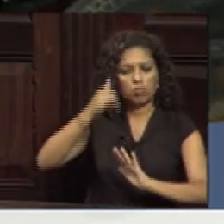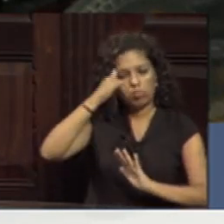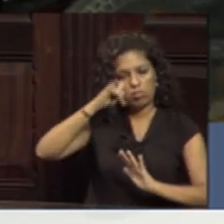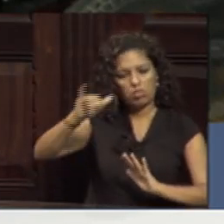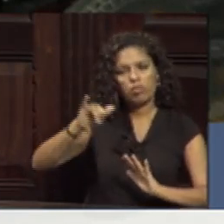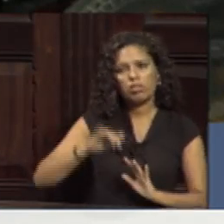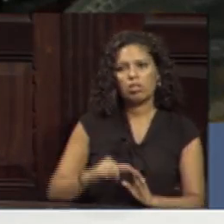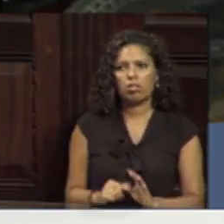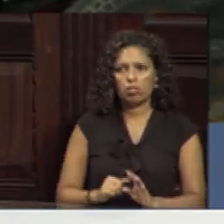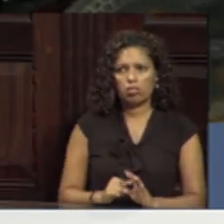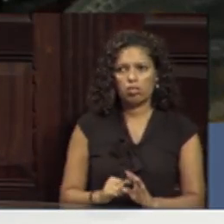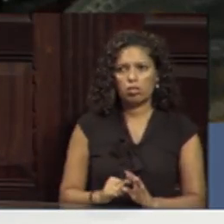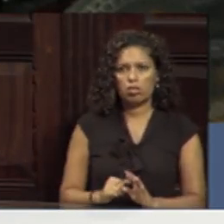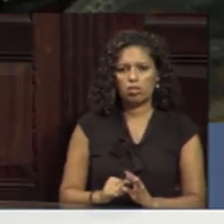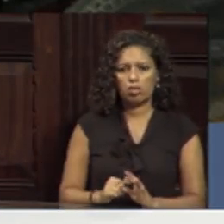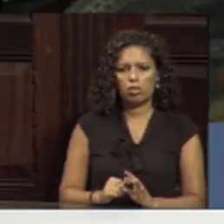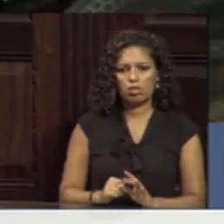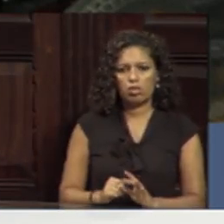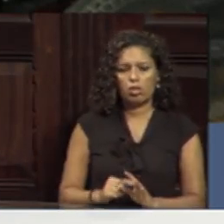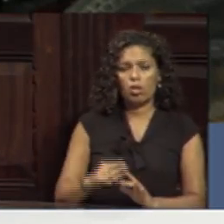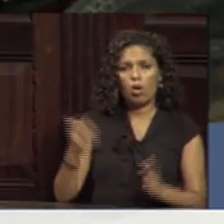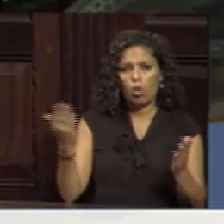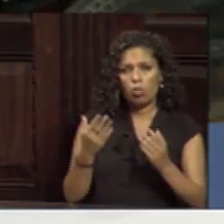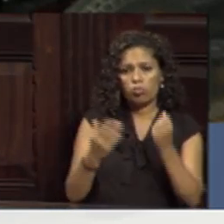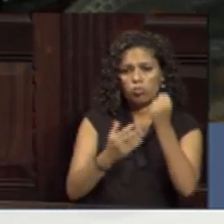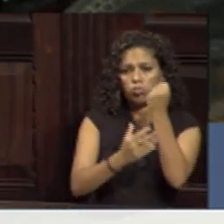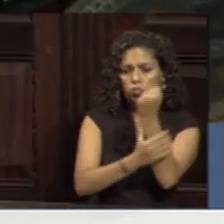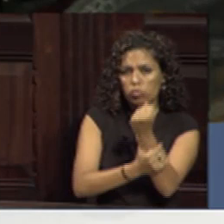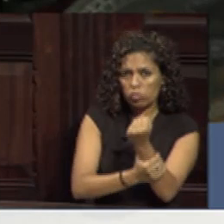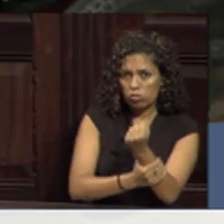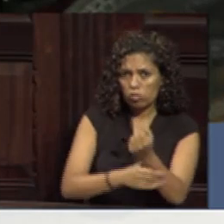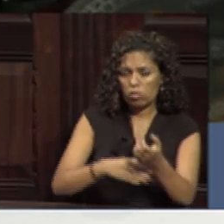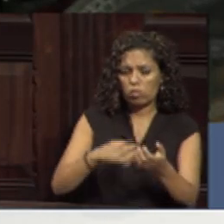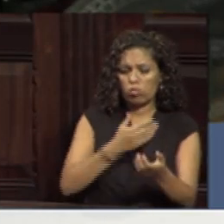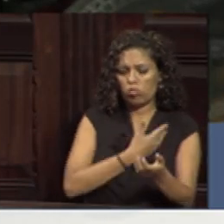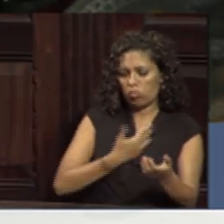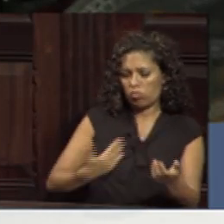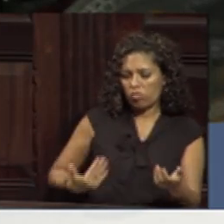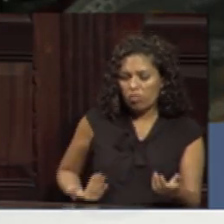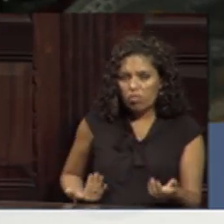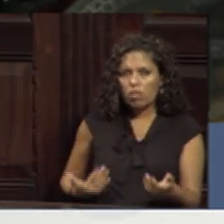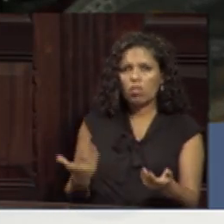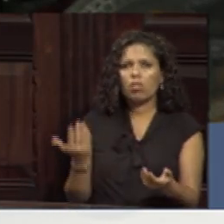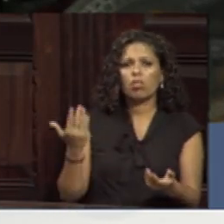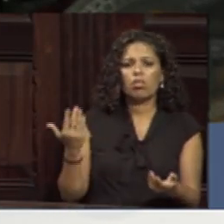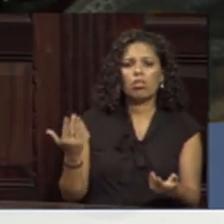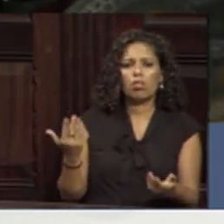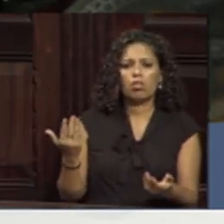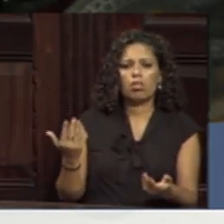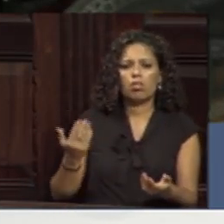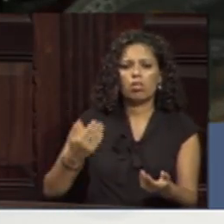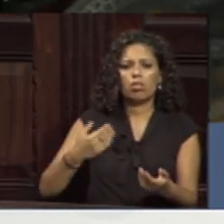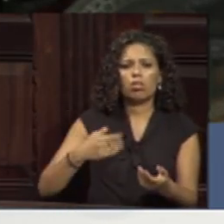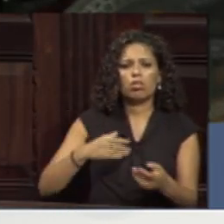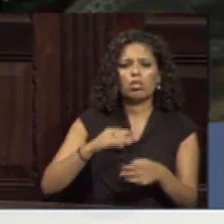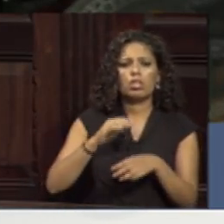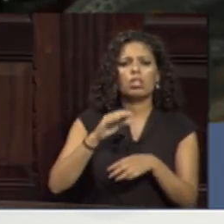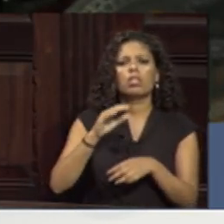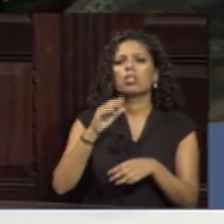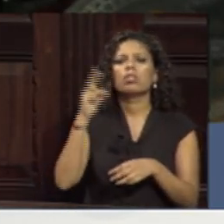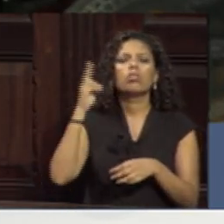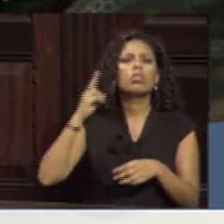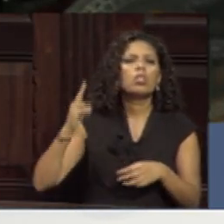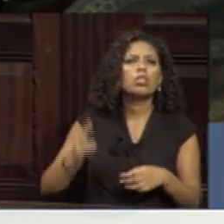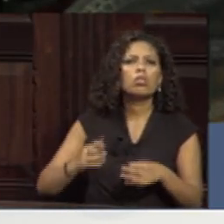segurança está totalmente desfacelada, tanto a segurança do governo, quanto a segurança ali na Câmara, quanto a segurança